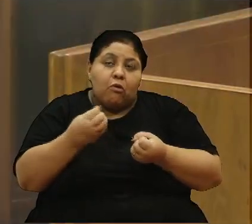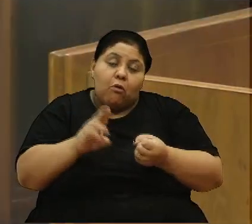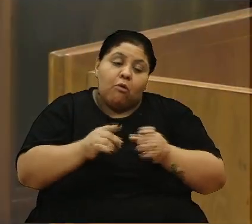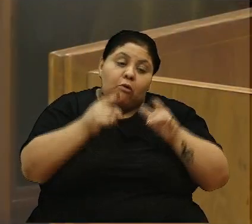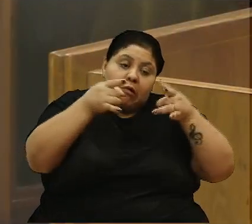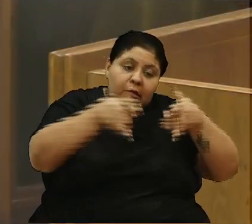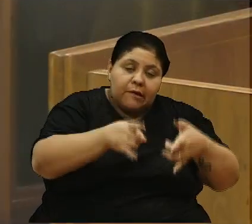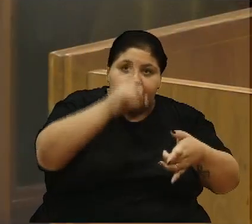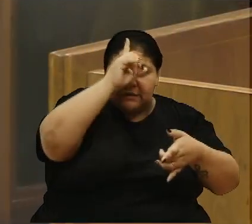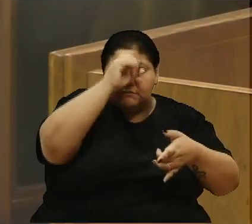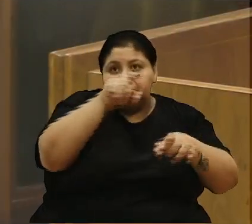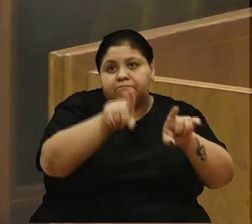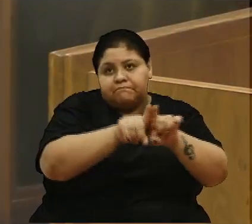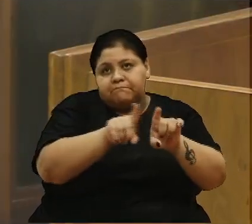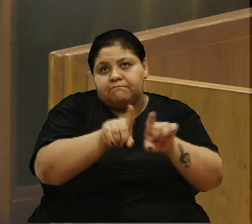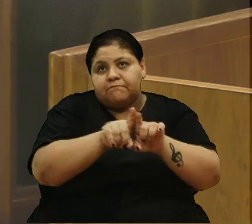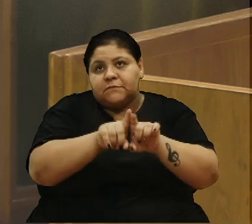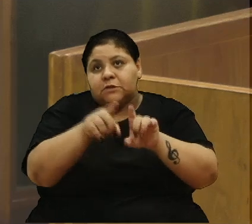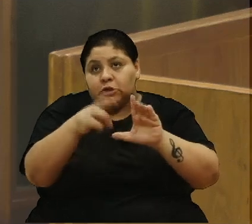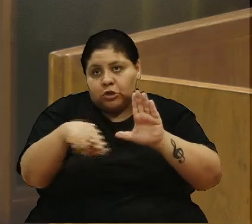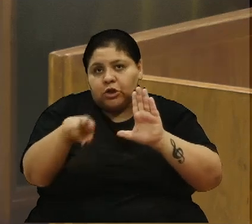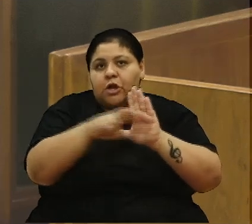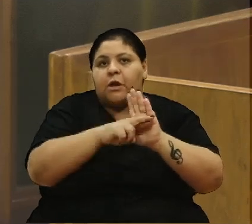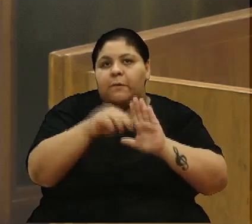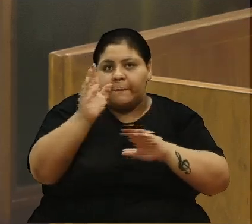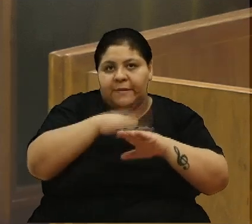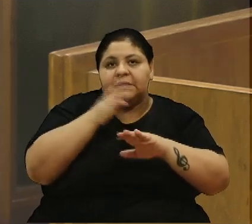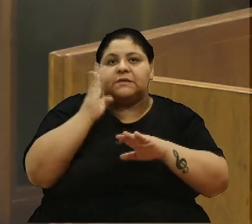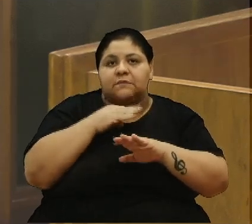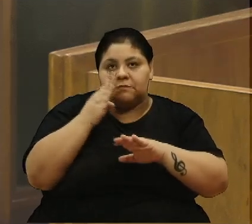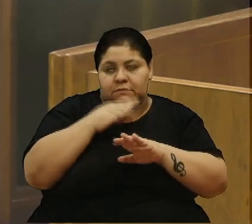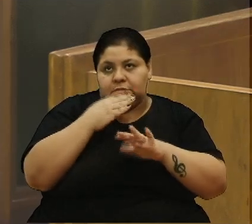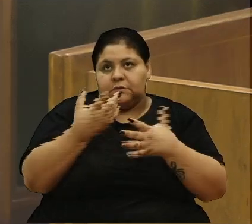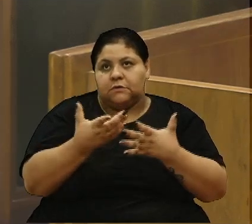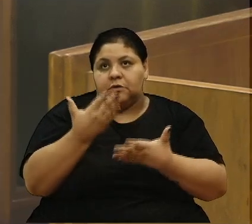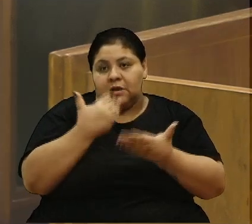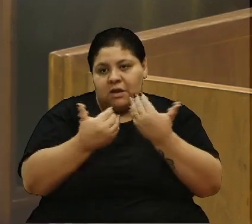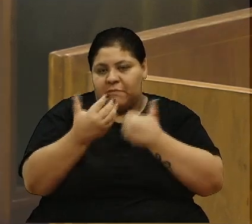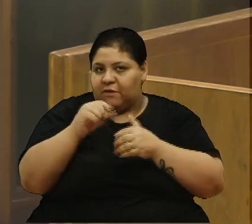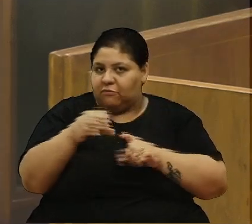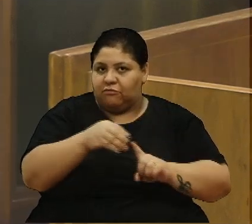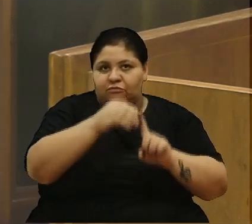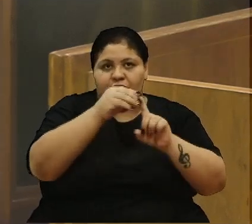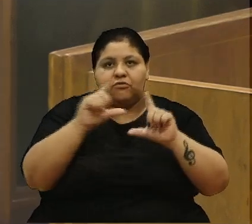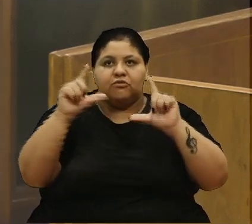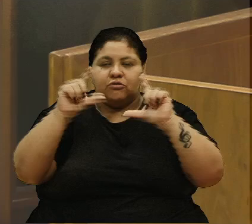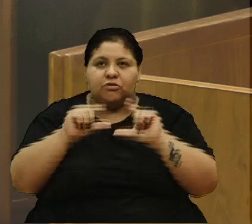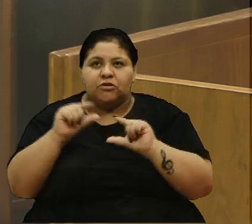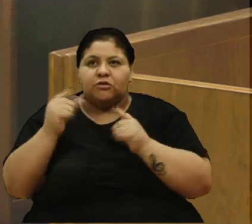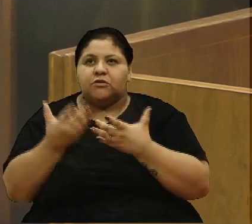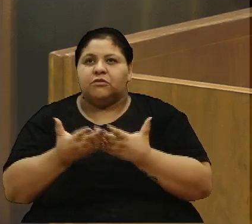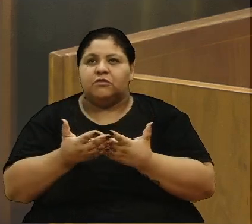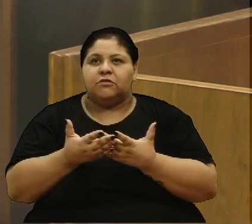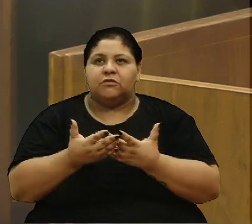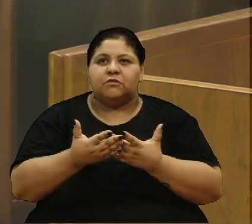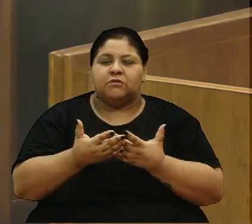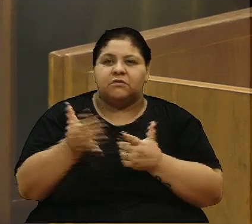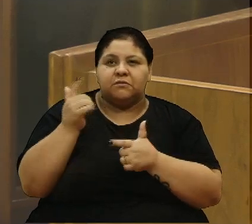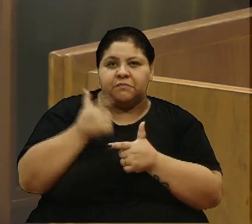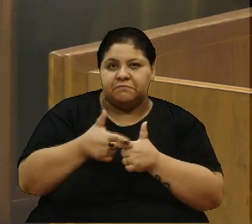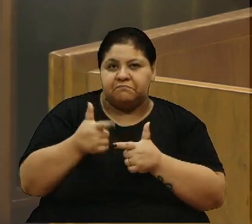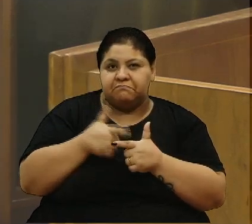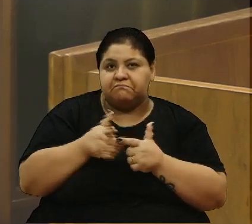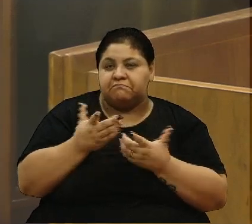unidades neonatais, a se recuperarem muito mais rápido, afinal, alimento ouro, diminui chances de problemas